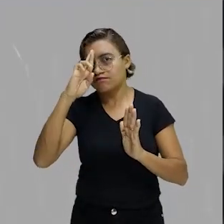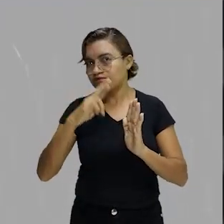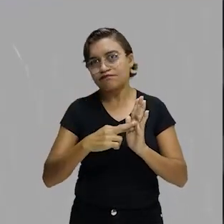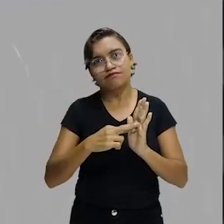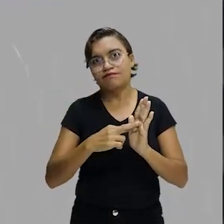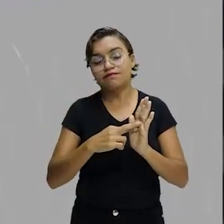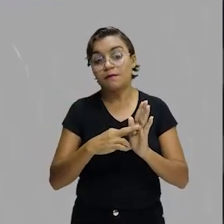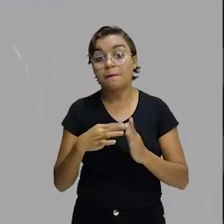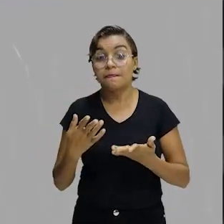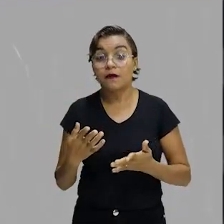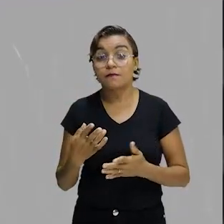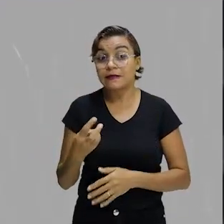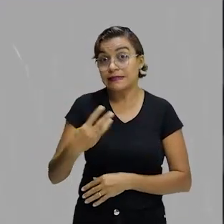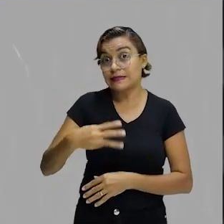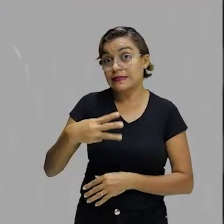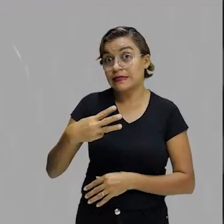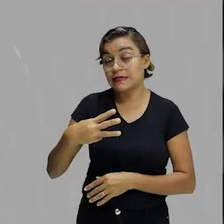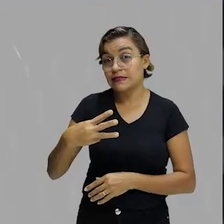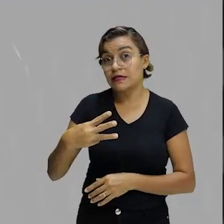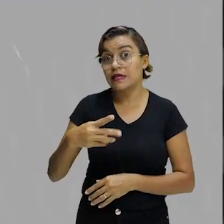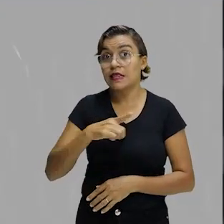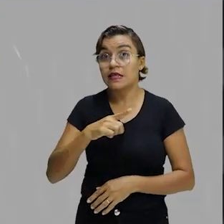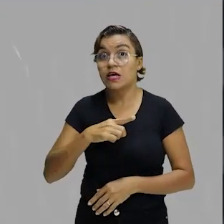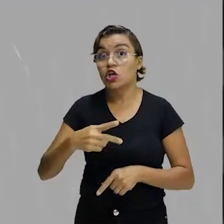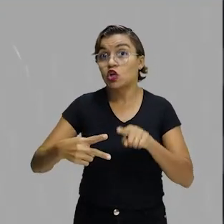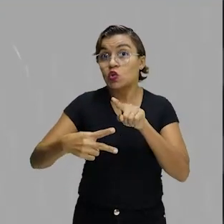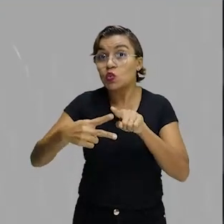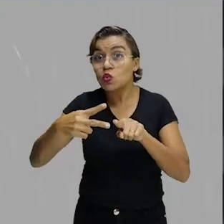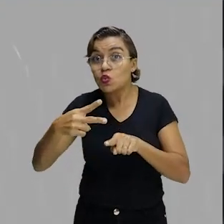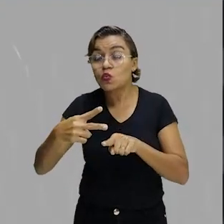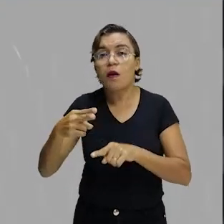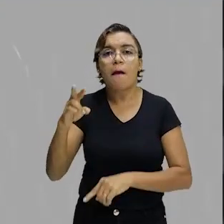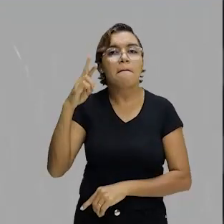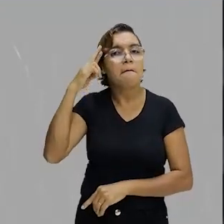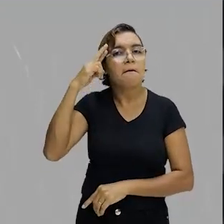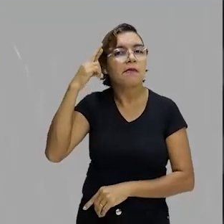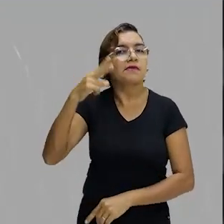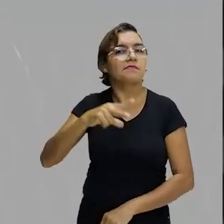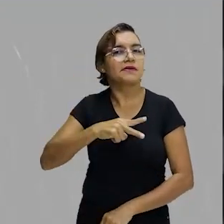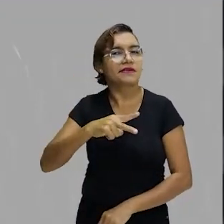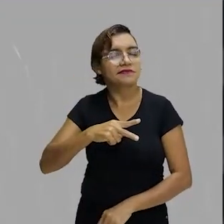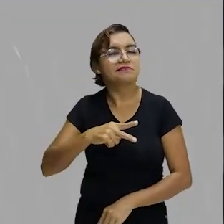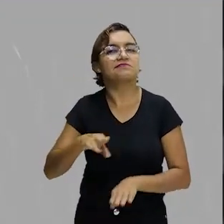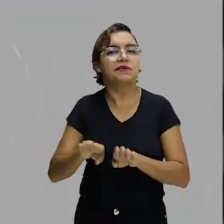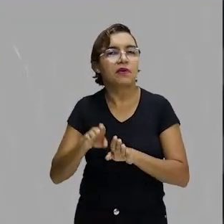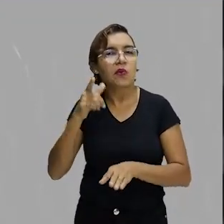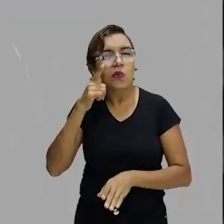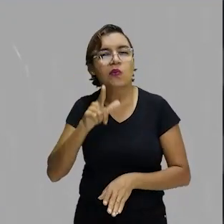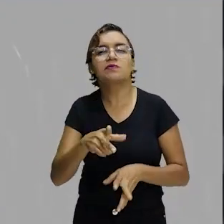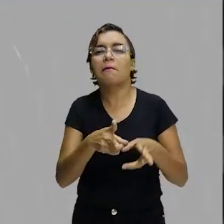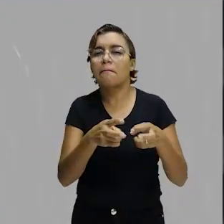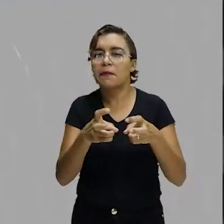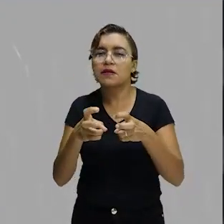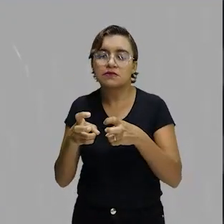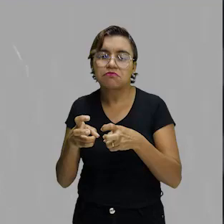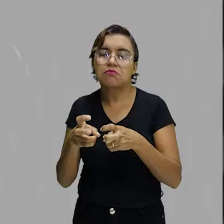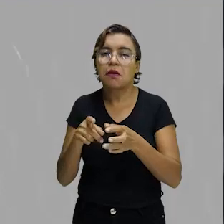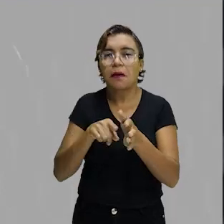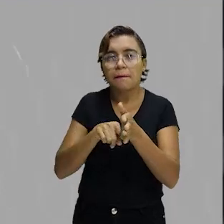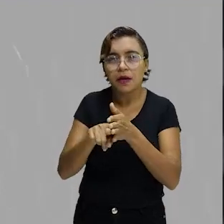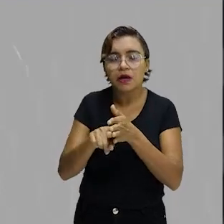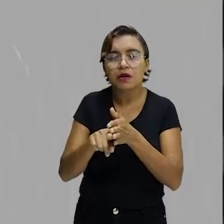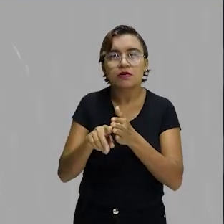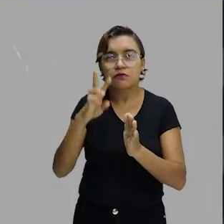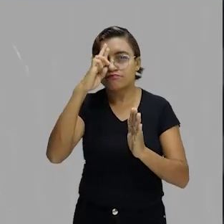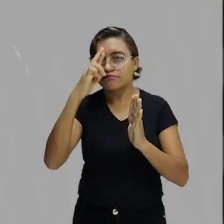vejo logo 2 premissas particulares, eu já também consigo mais ou menos identificar o que ele está